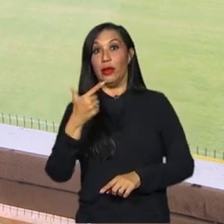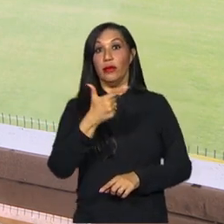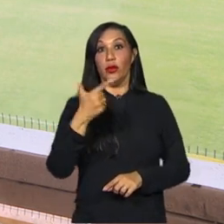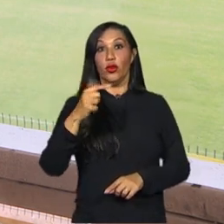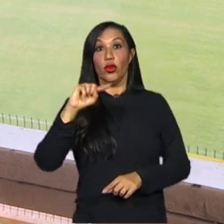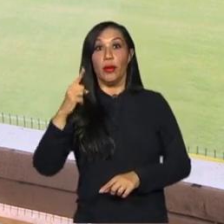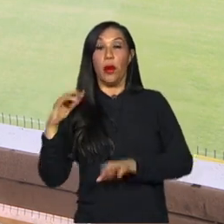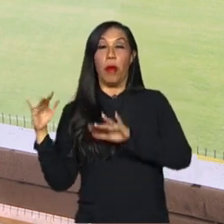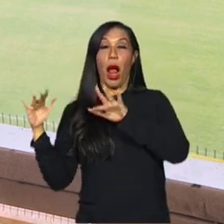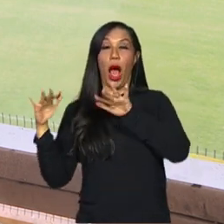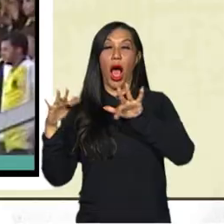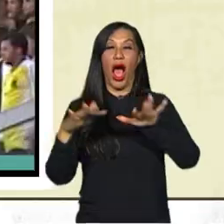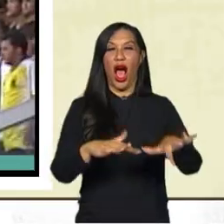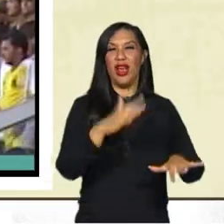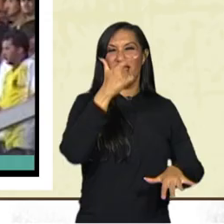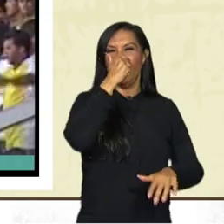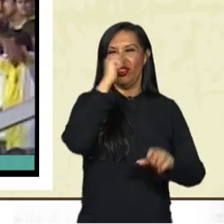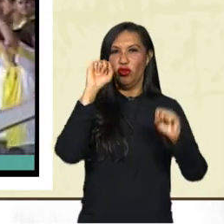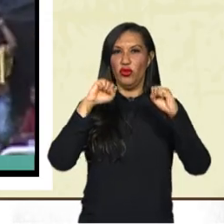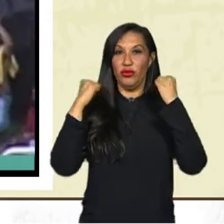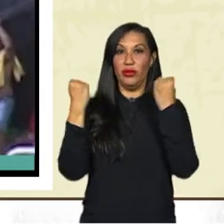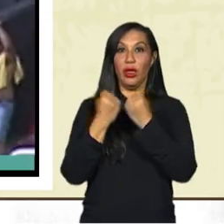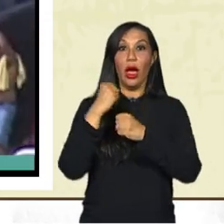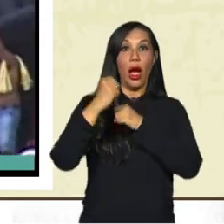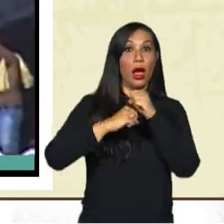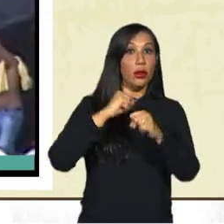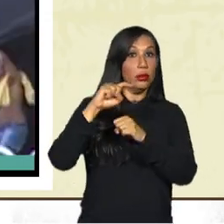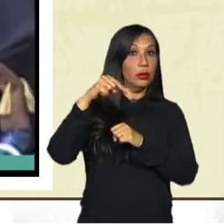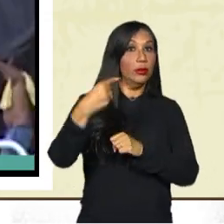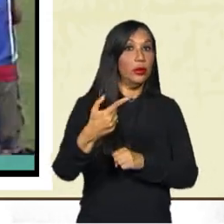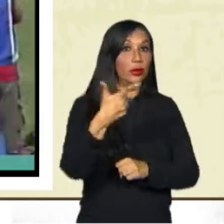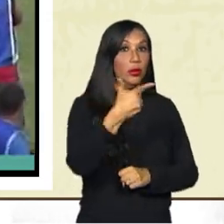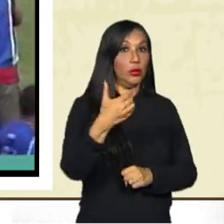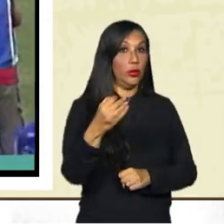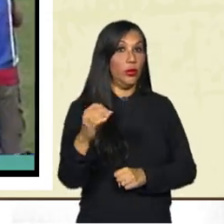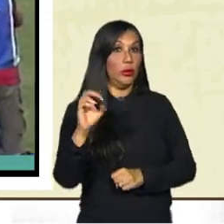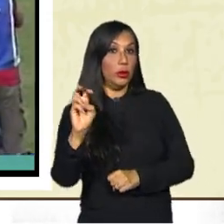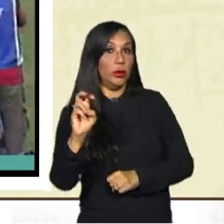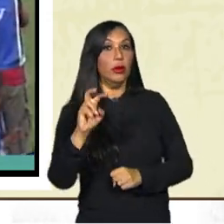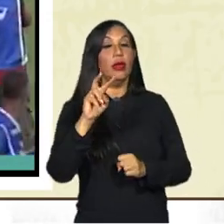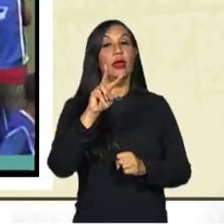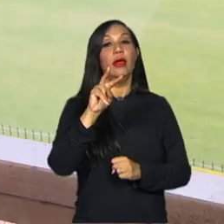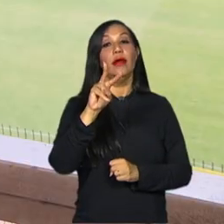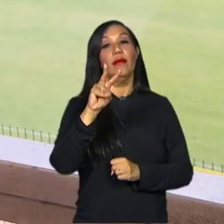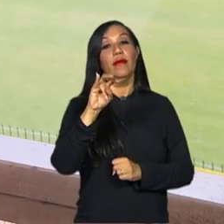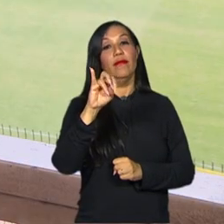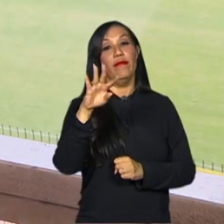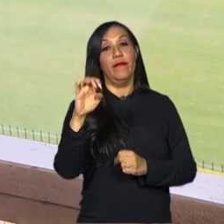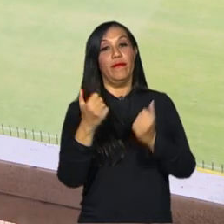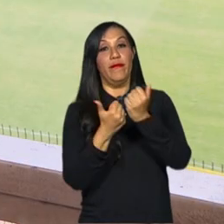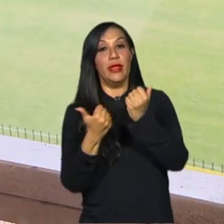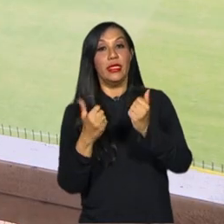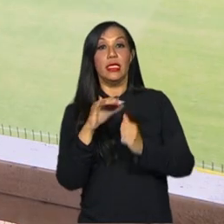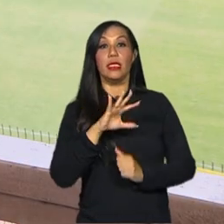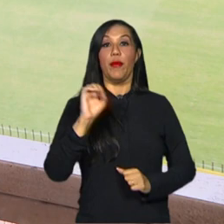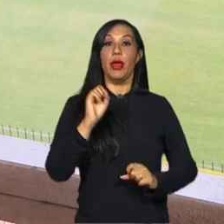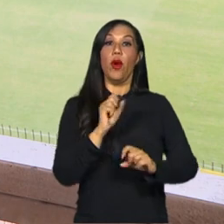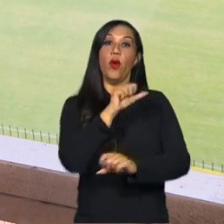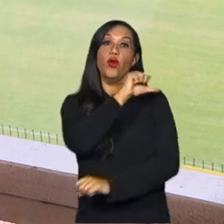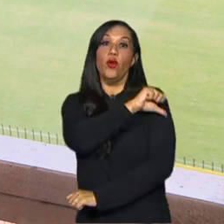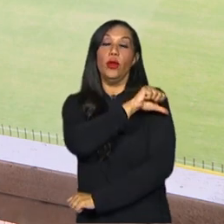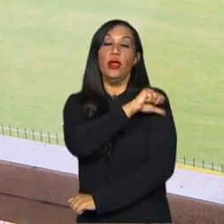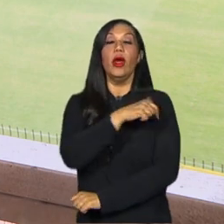lugares ocupados aqui no estádio. No ano seguinte, 2005, foi vice-campeão carioca. E eu